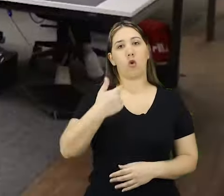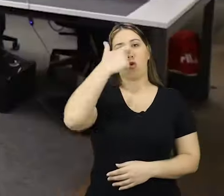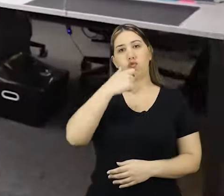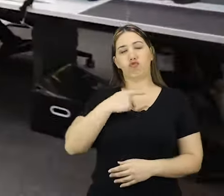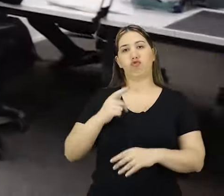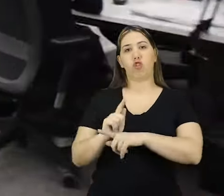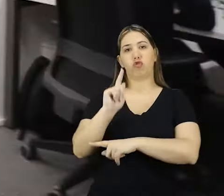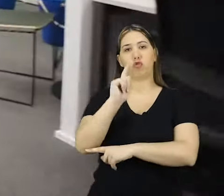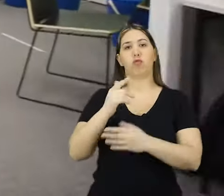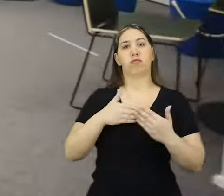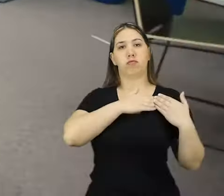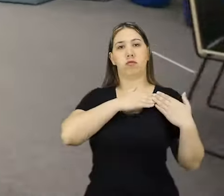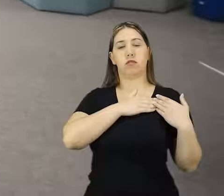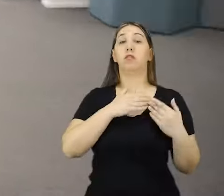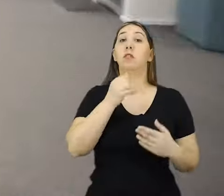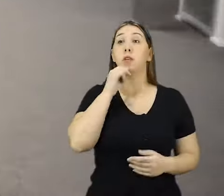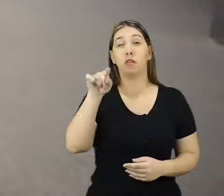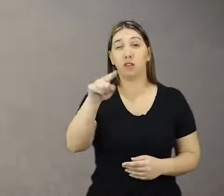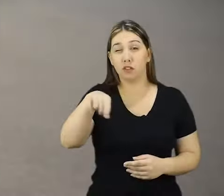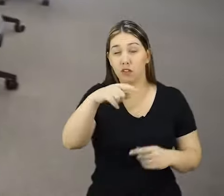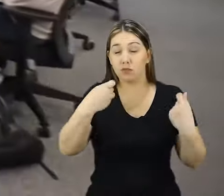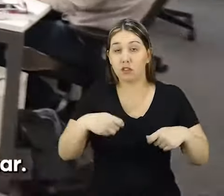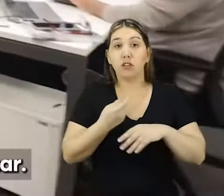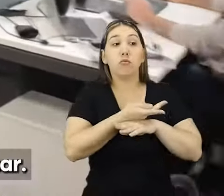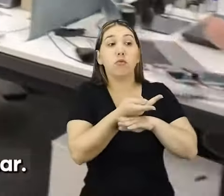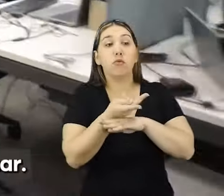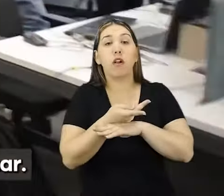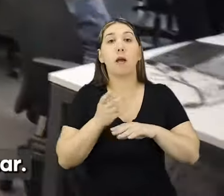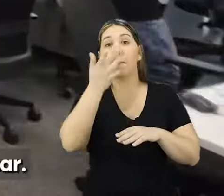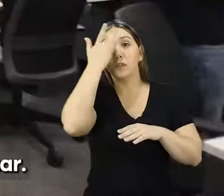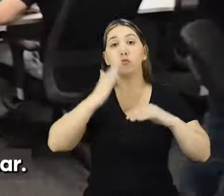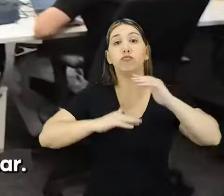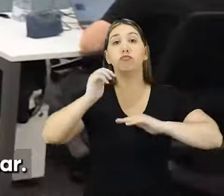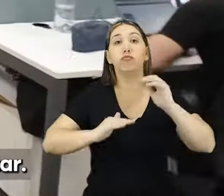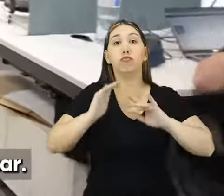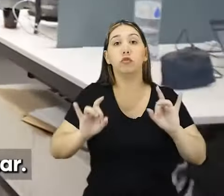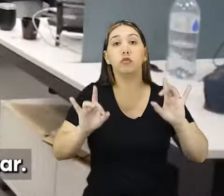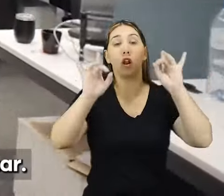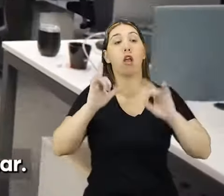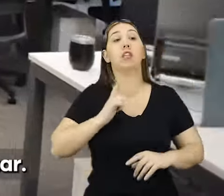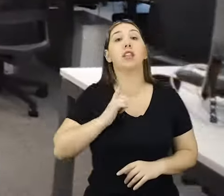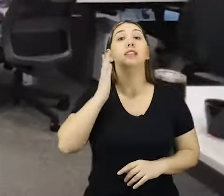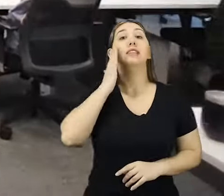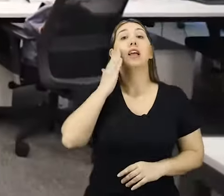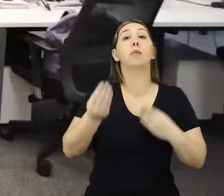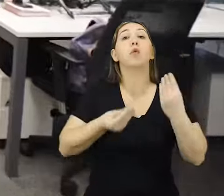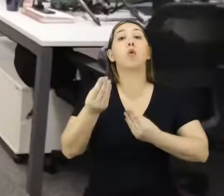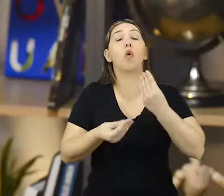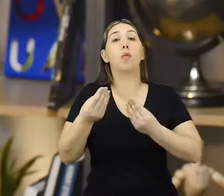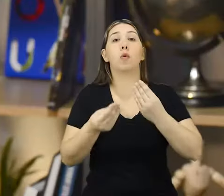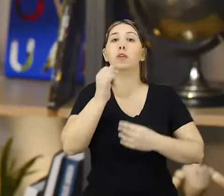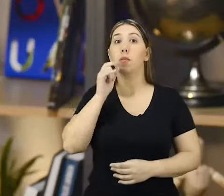Importante consultar especialistas ao fazer um investimento para entender que tipo de investimento esse fundo vai se focar. Para entender